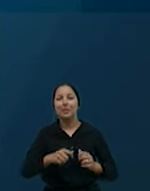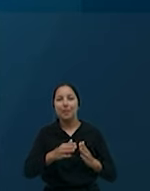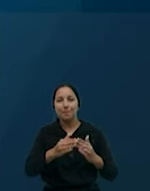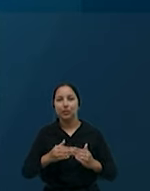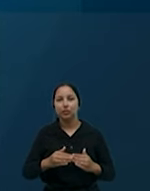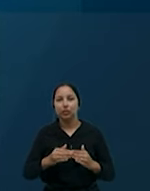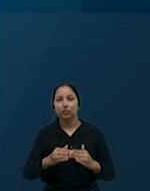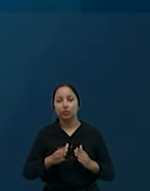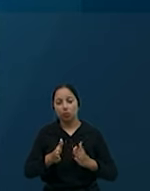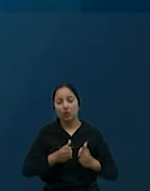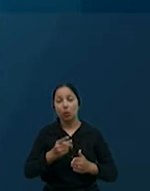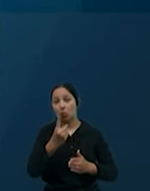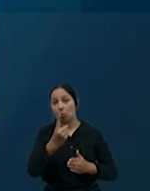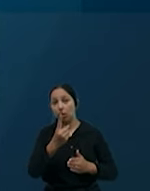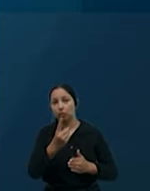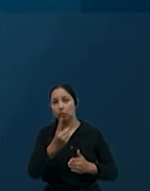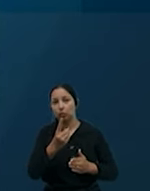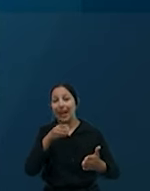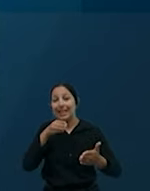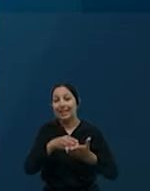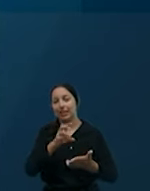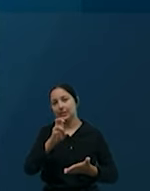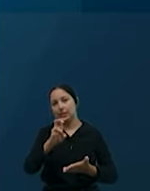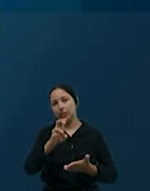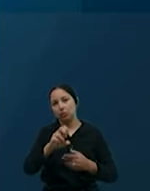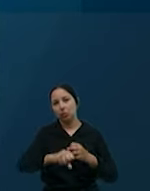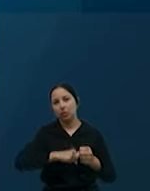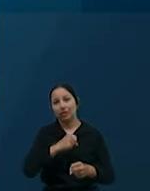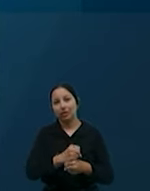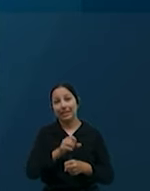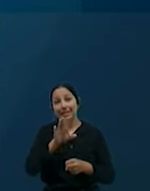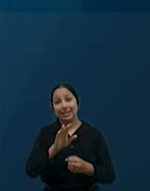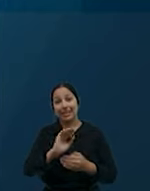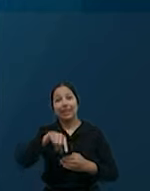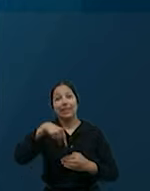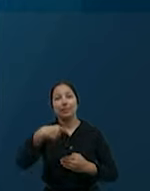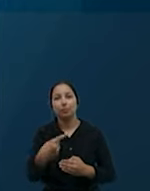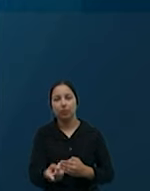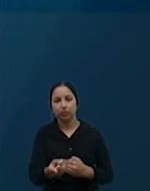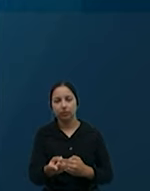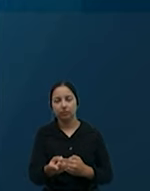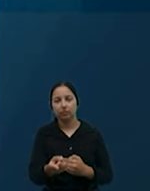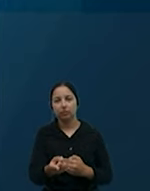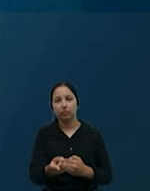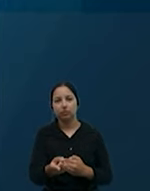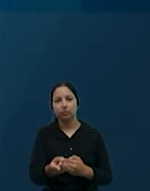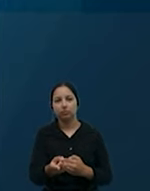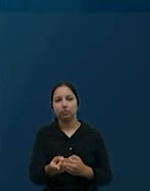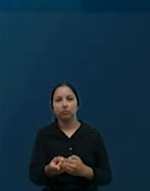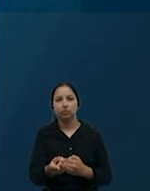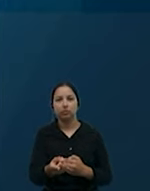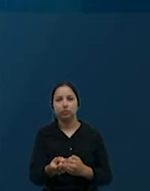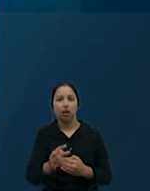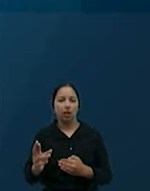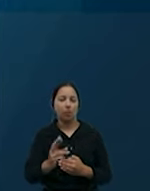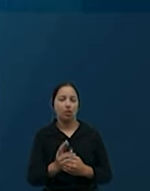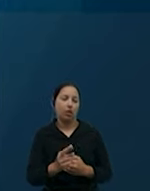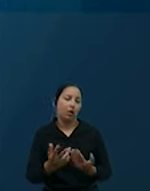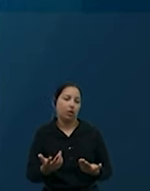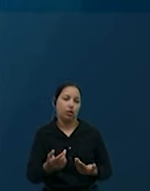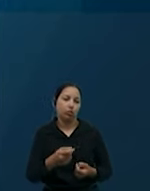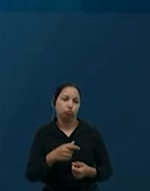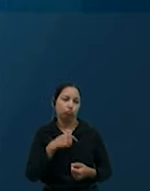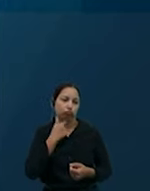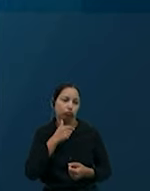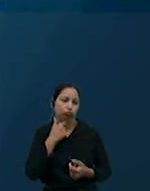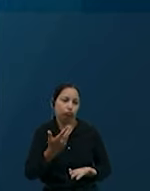naquele prazo. Se por acaso for depois, a tese responde, dizendo não adianta. E a diligência tem que ser frutífera,